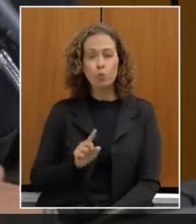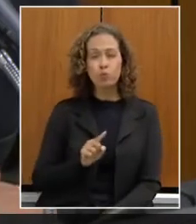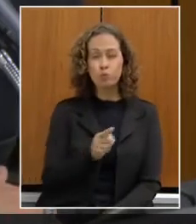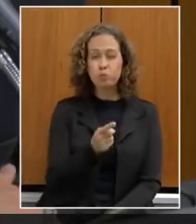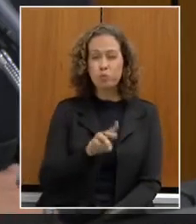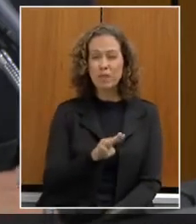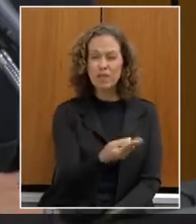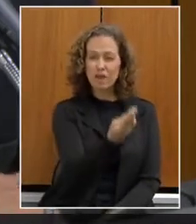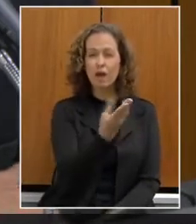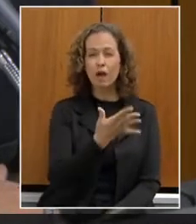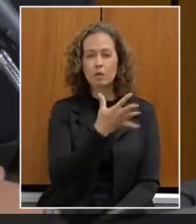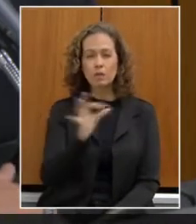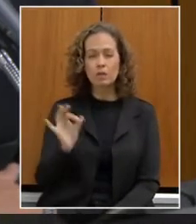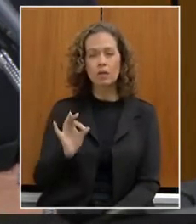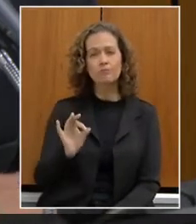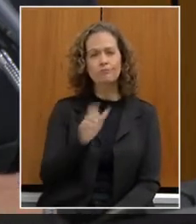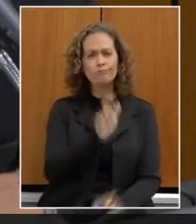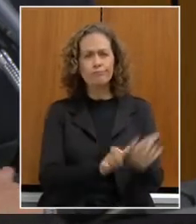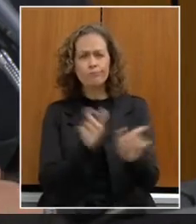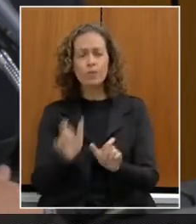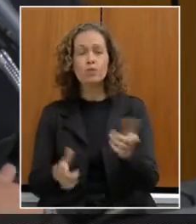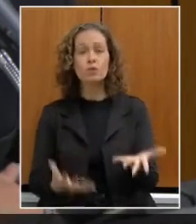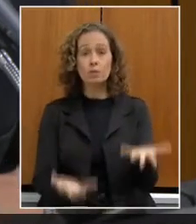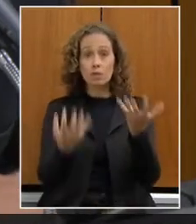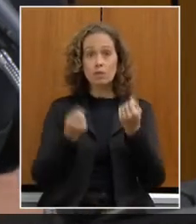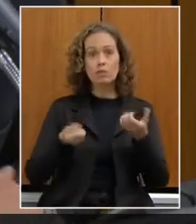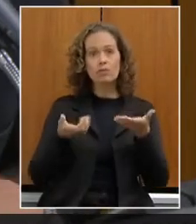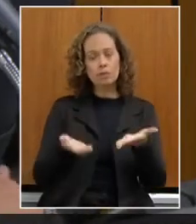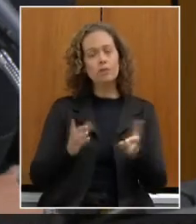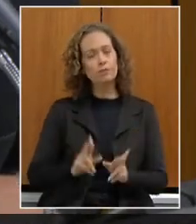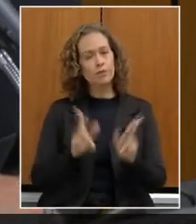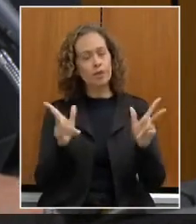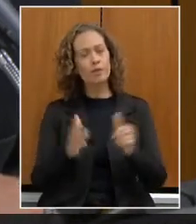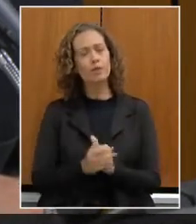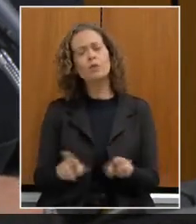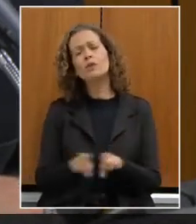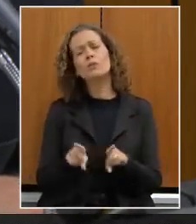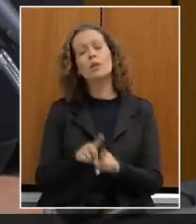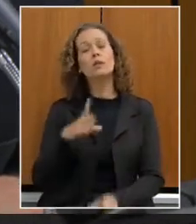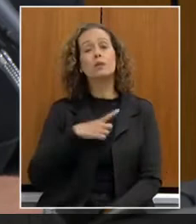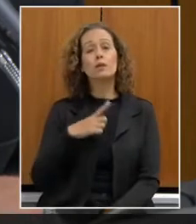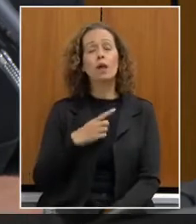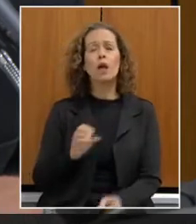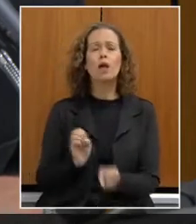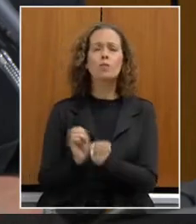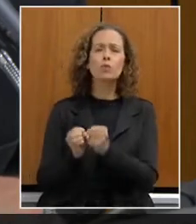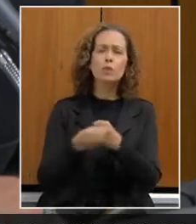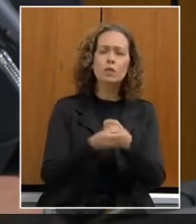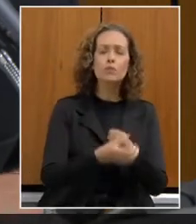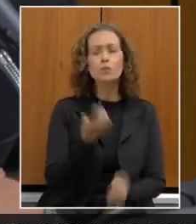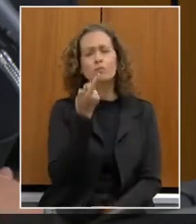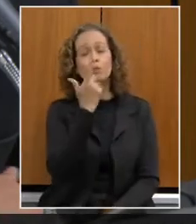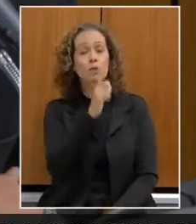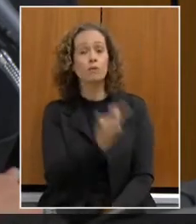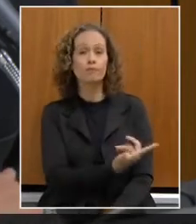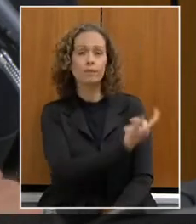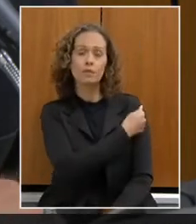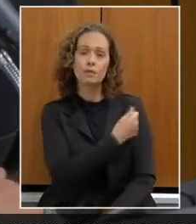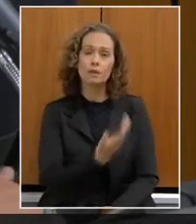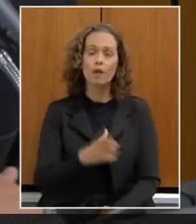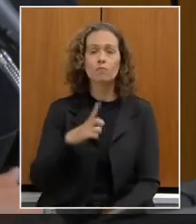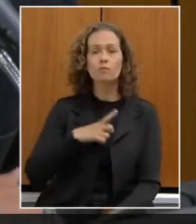receber 300 mil doses faz toda a diferença e obviamente teremos municípios que conseguem vacinar nós temos